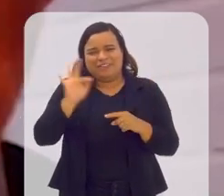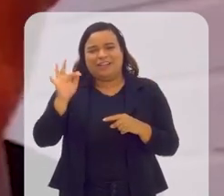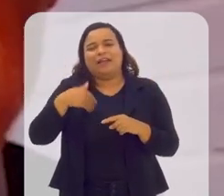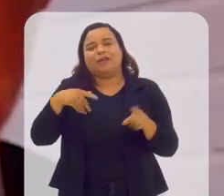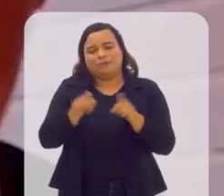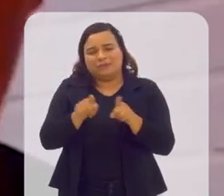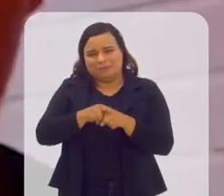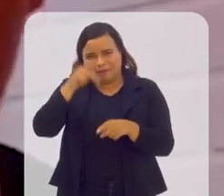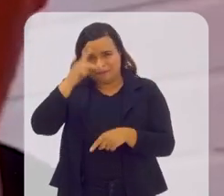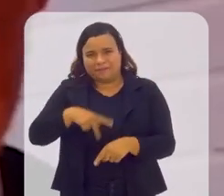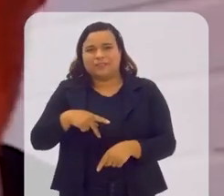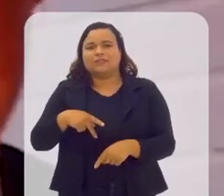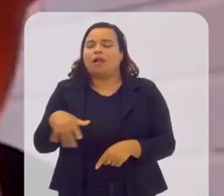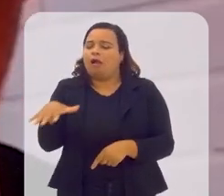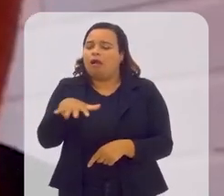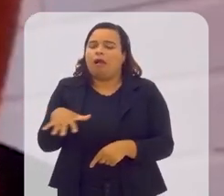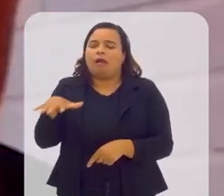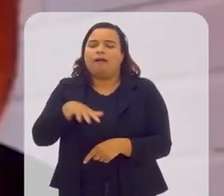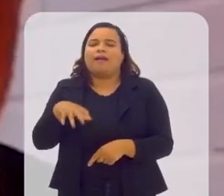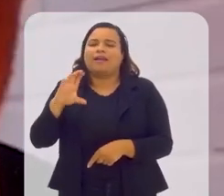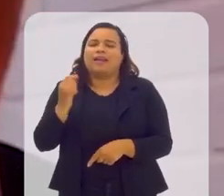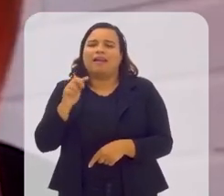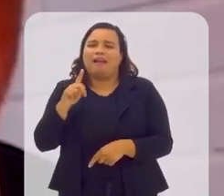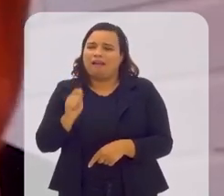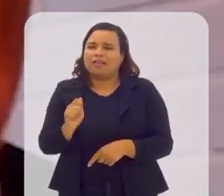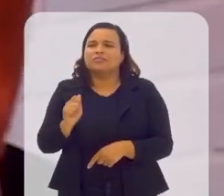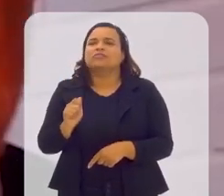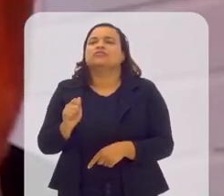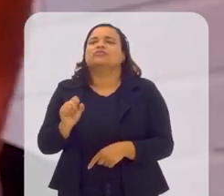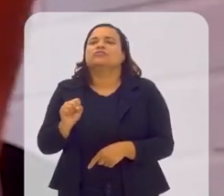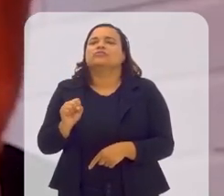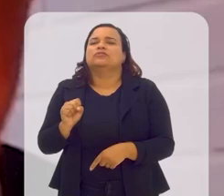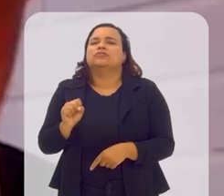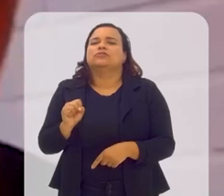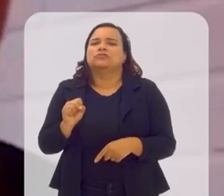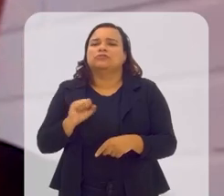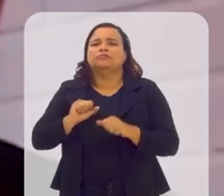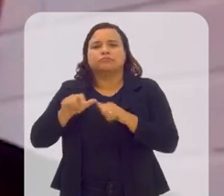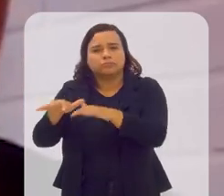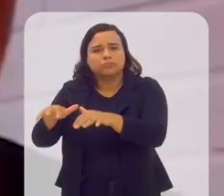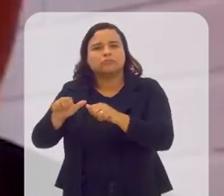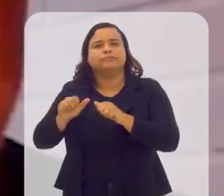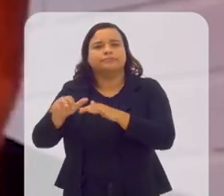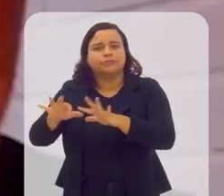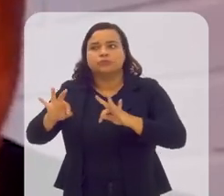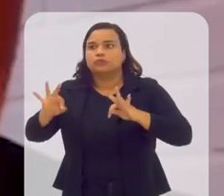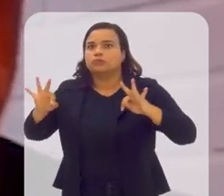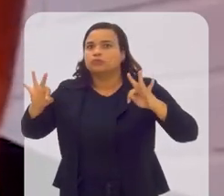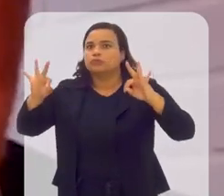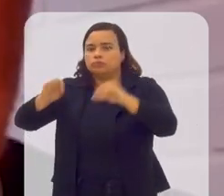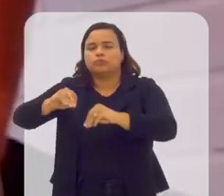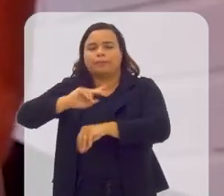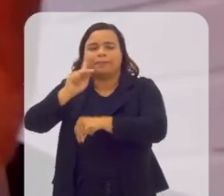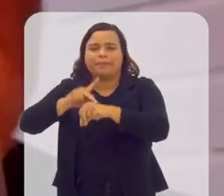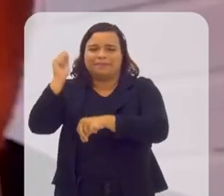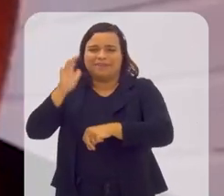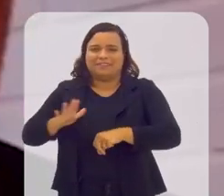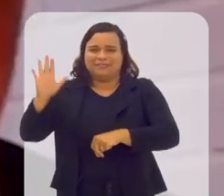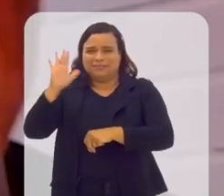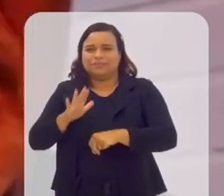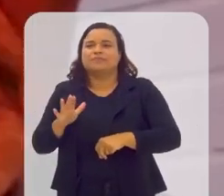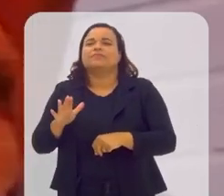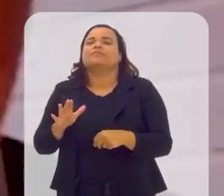eu hoje também presido é a seção de cargas da Confederação Nacional de Transportes, que congregam lá todas as federações de carga do